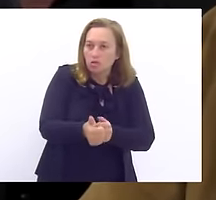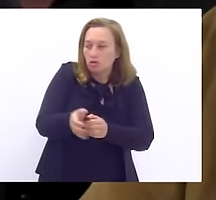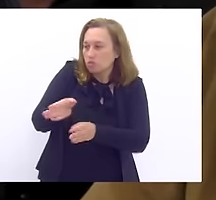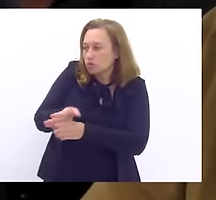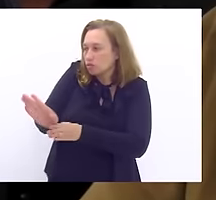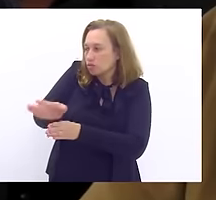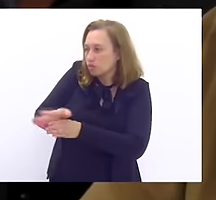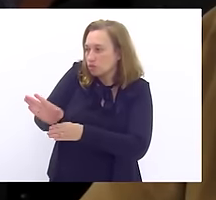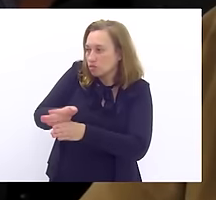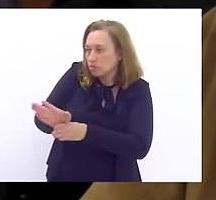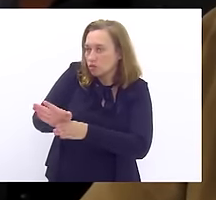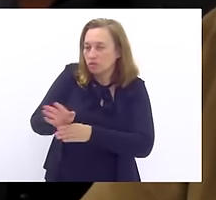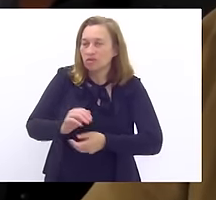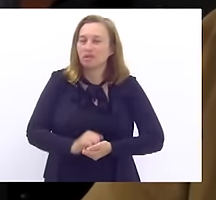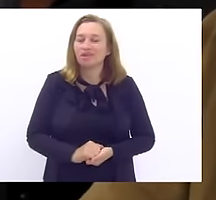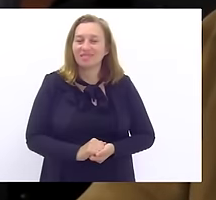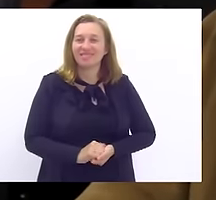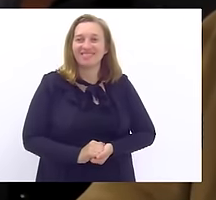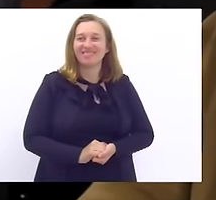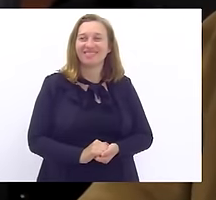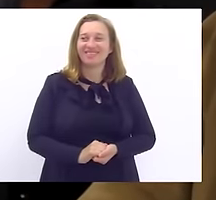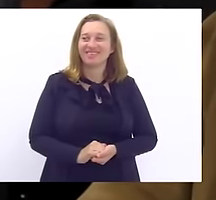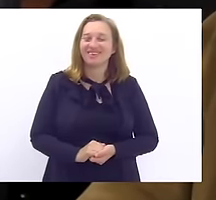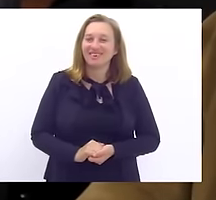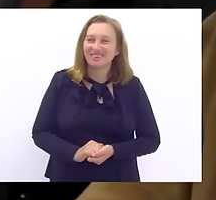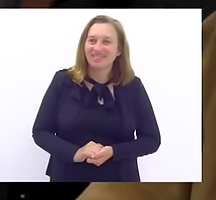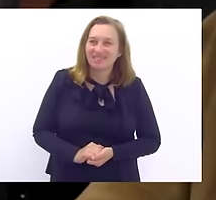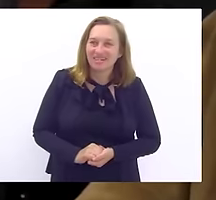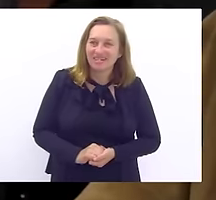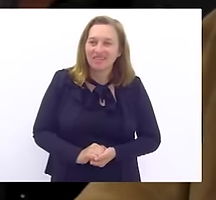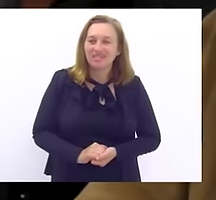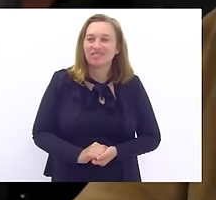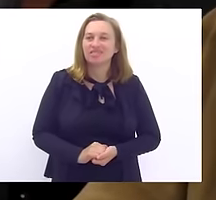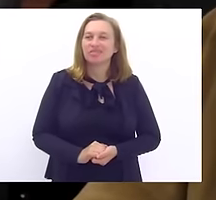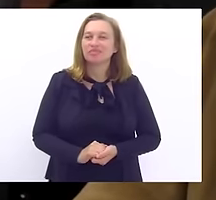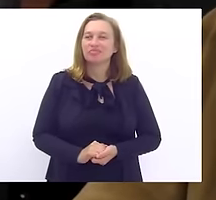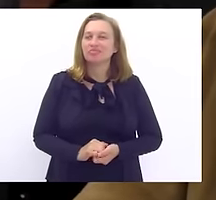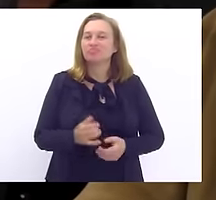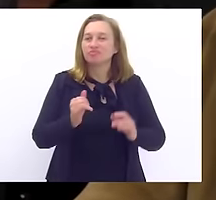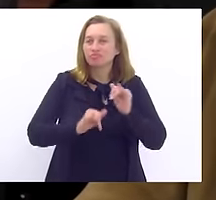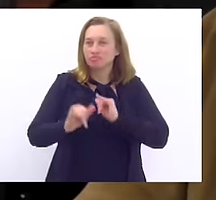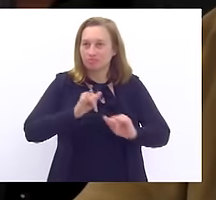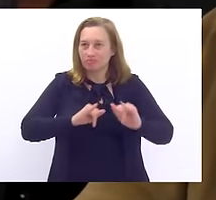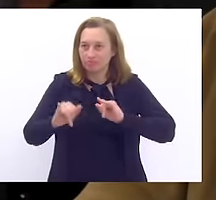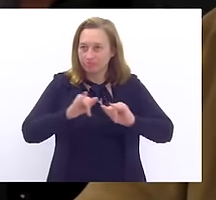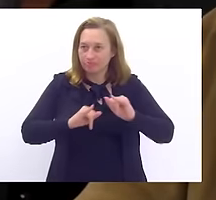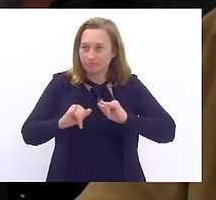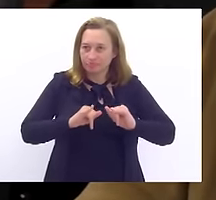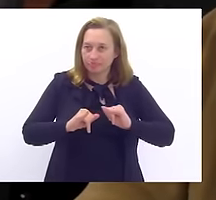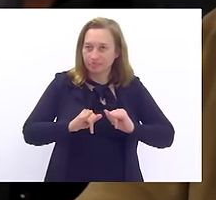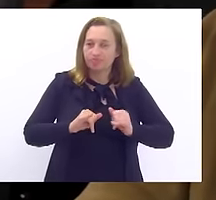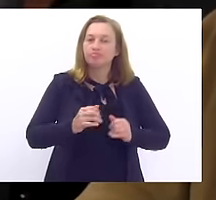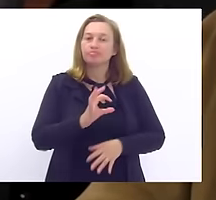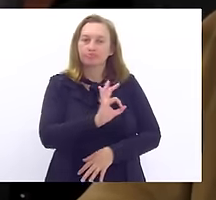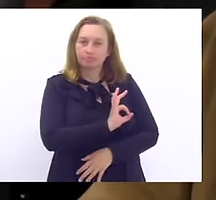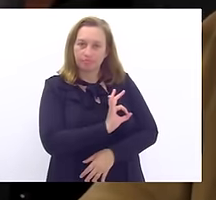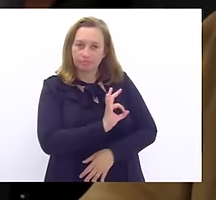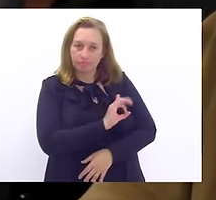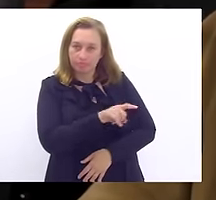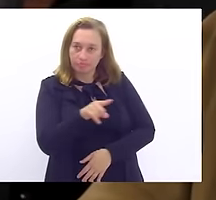procedimentos de polícia judiciário eventualmente numa solicitação de busca de informações esse esse policiais